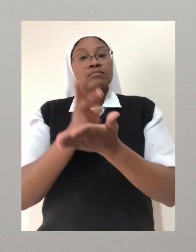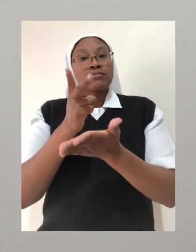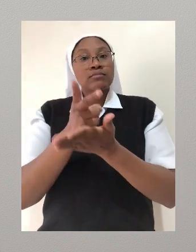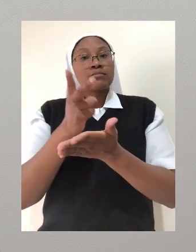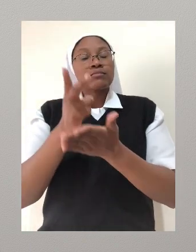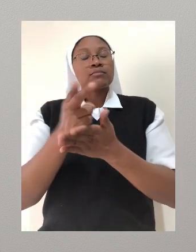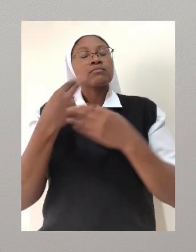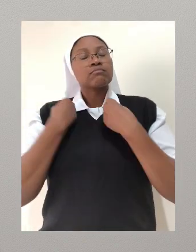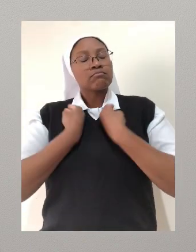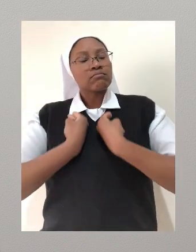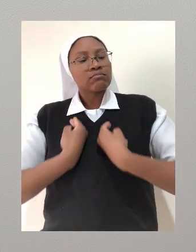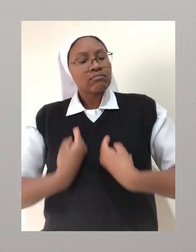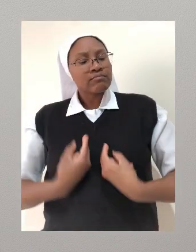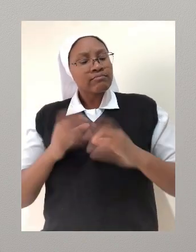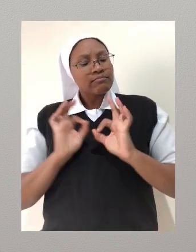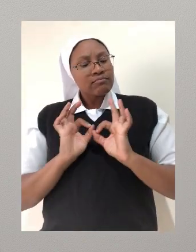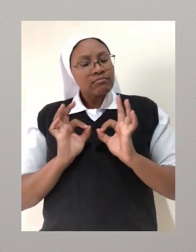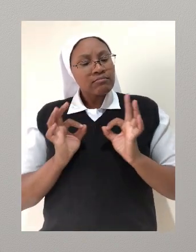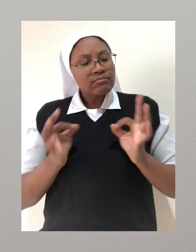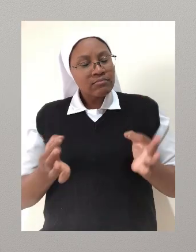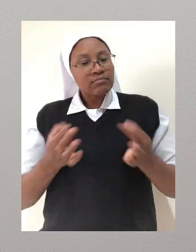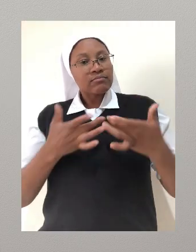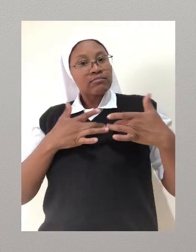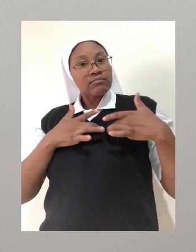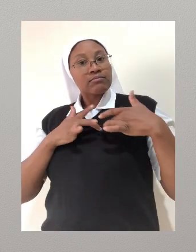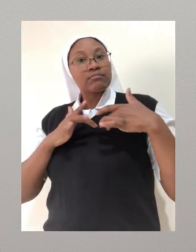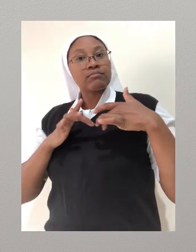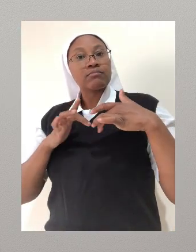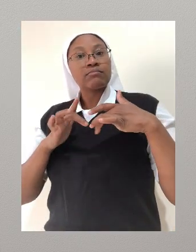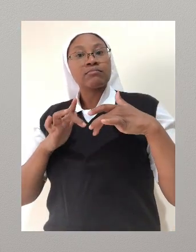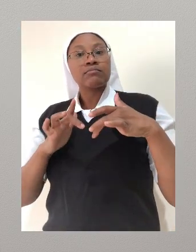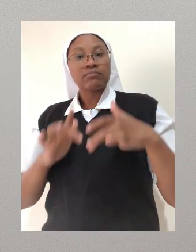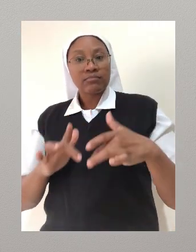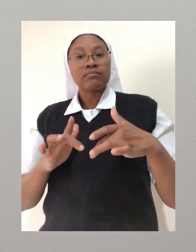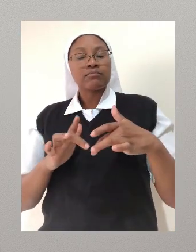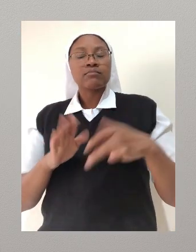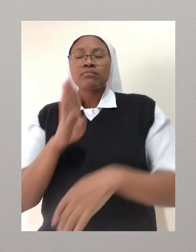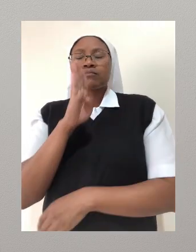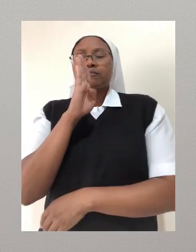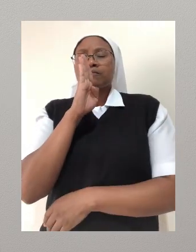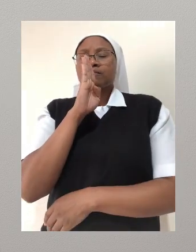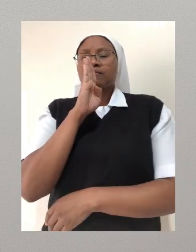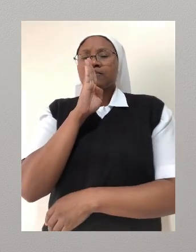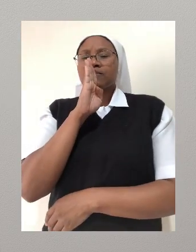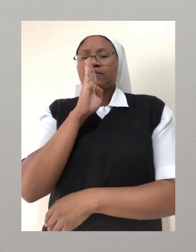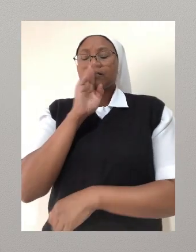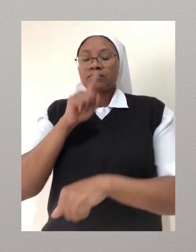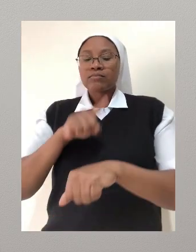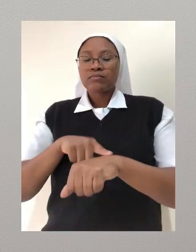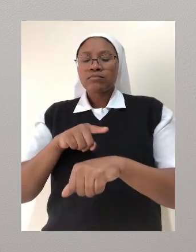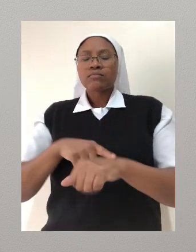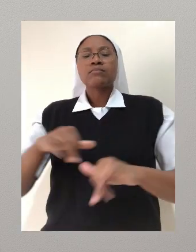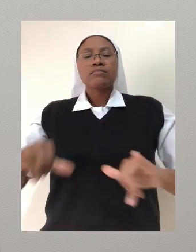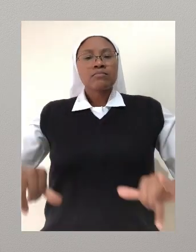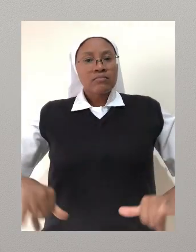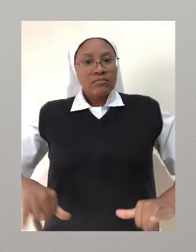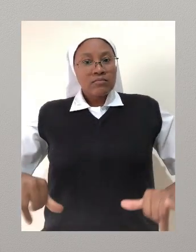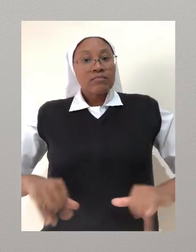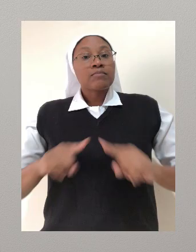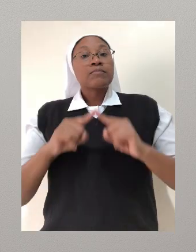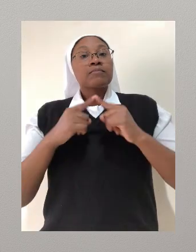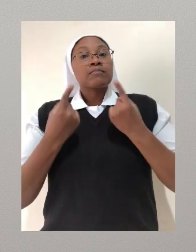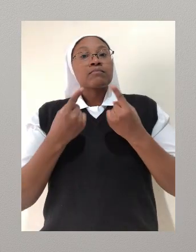muito humilde simples misericordioso ele ficou calado durante todo o tempo da sua paixão